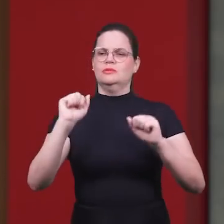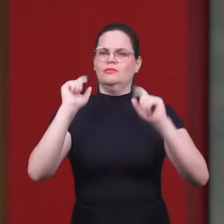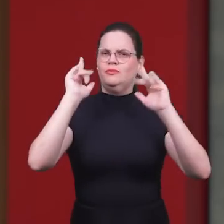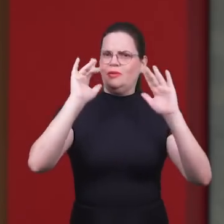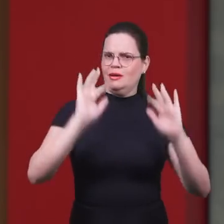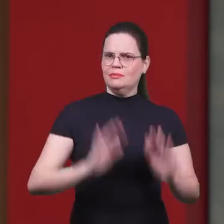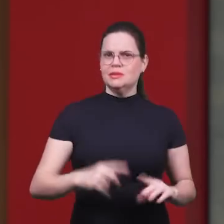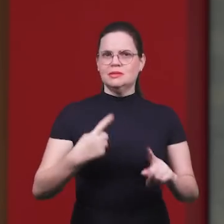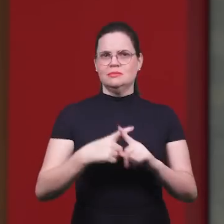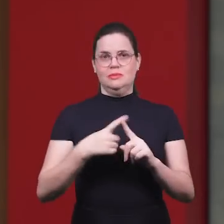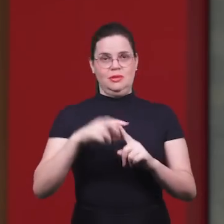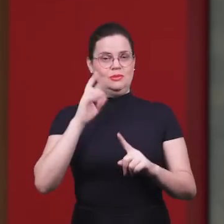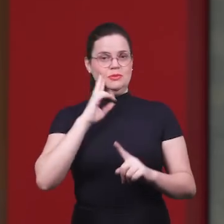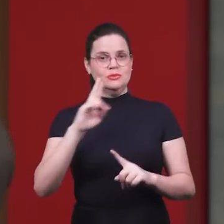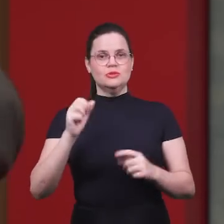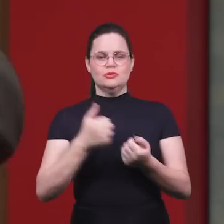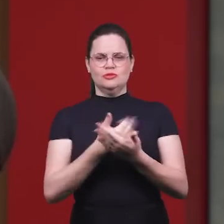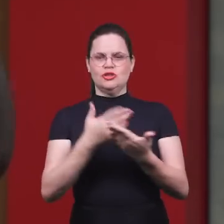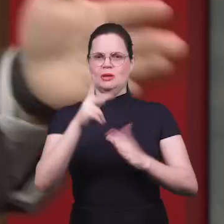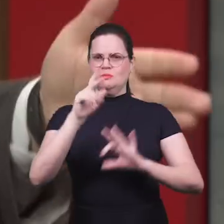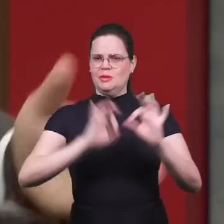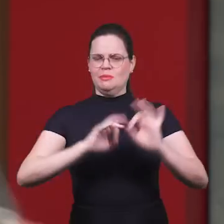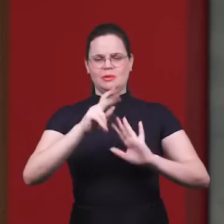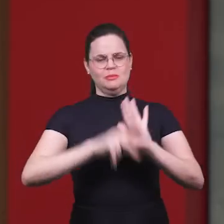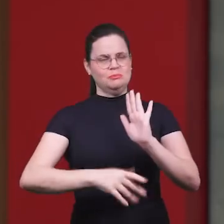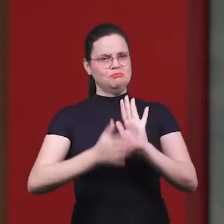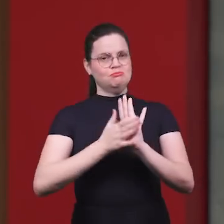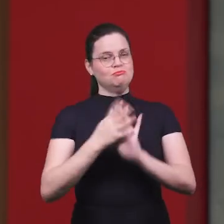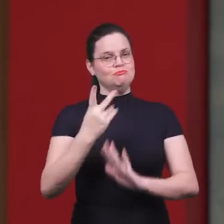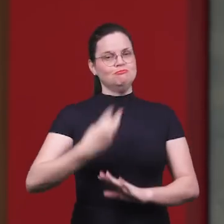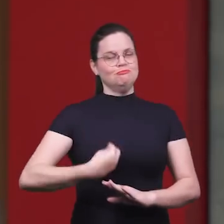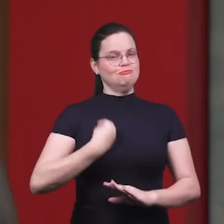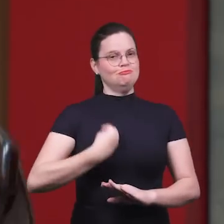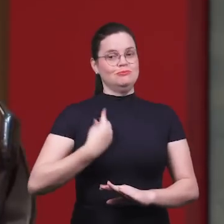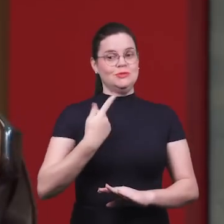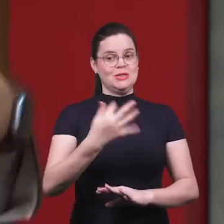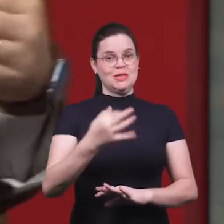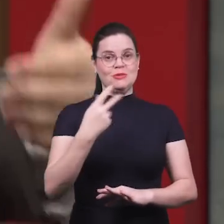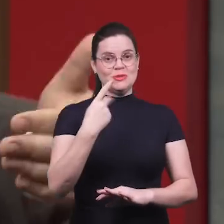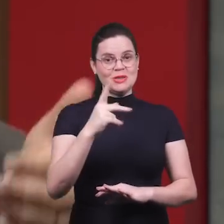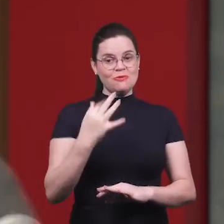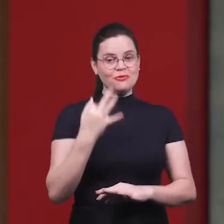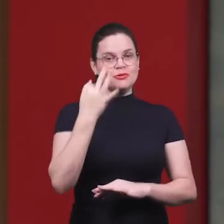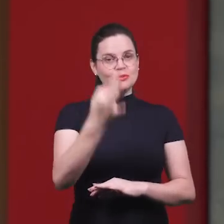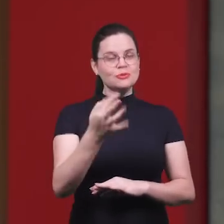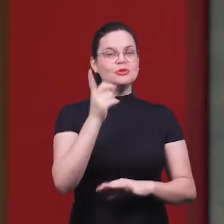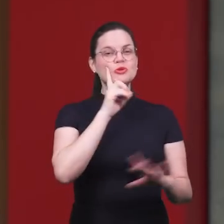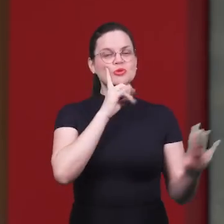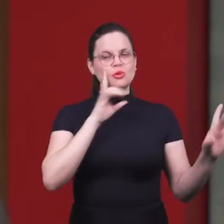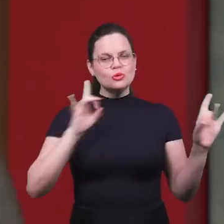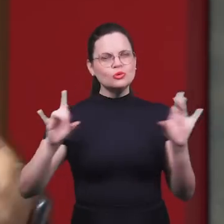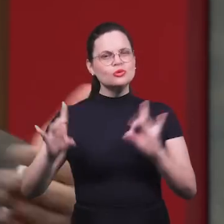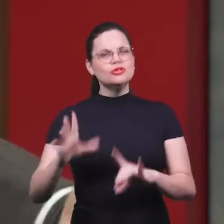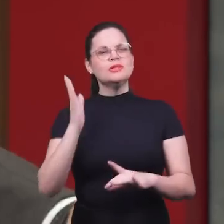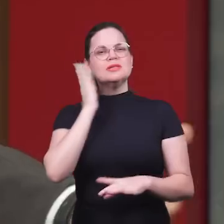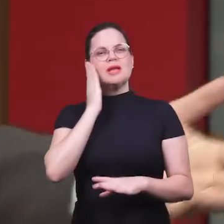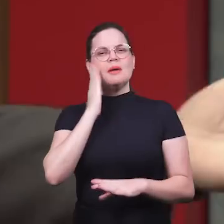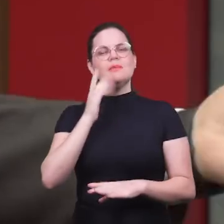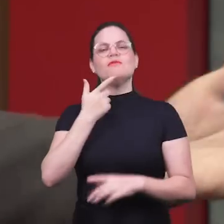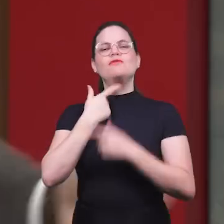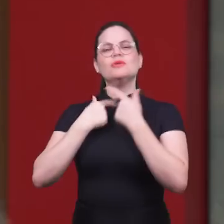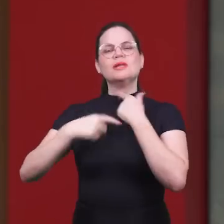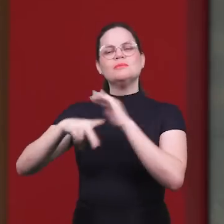tem para a sua vida, aquilo que Ele já planejou para o seu futuro, e a gente colocar a cada dia, buscar a vontade dEle, se